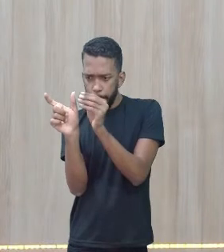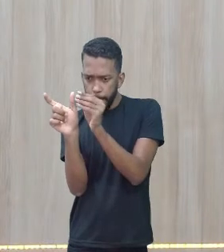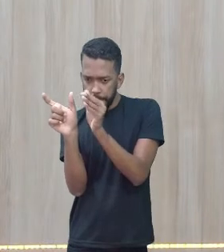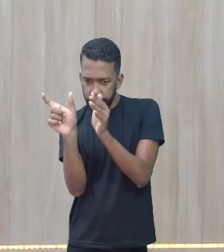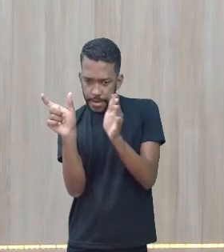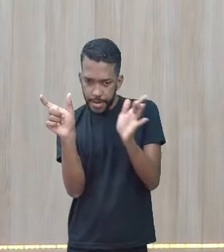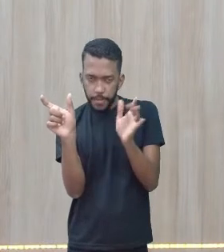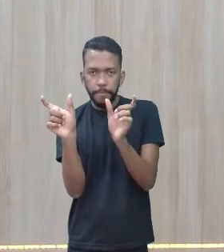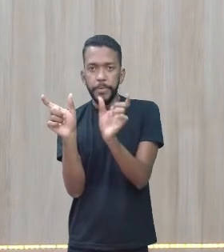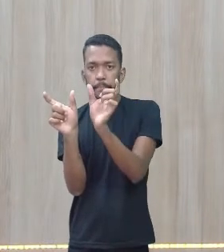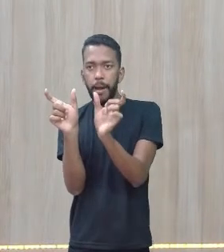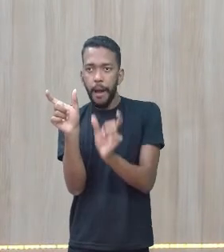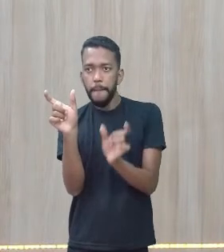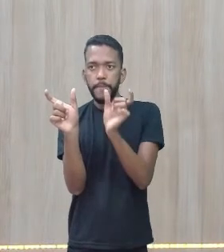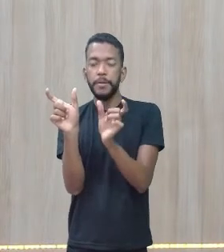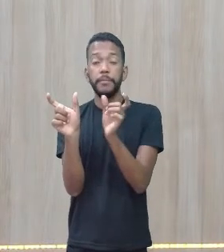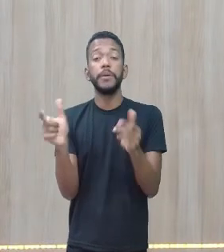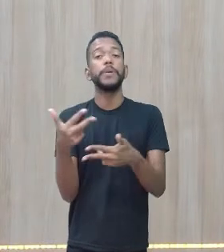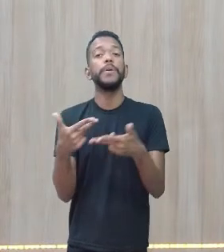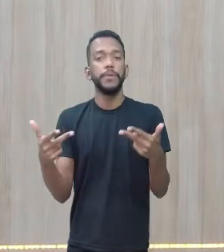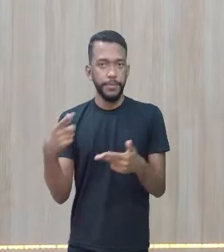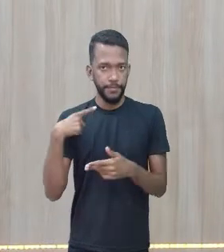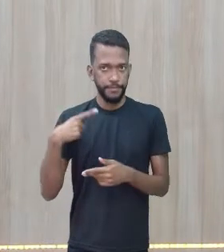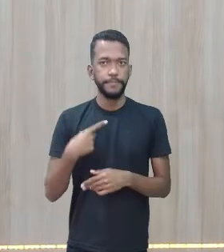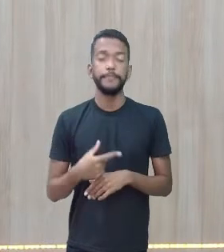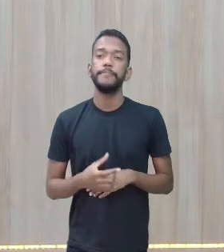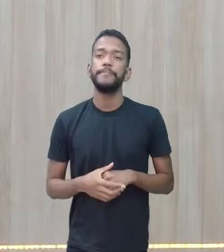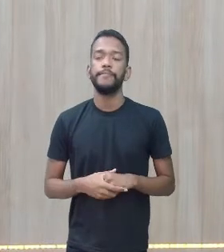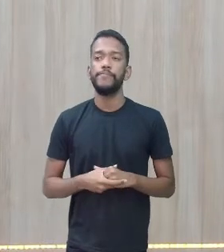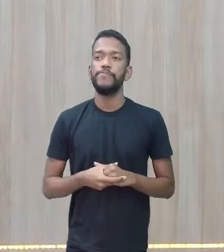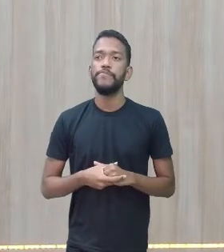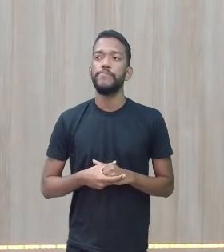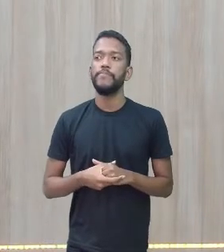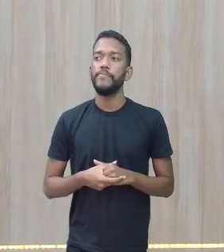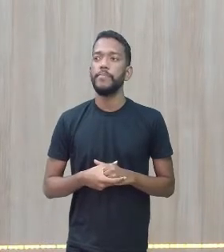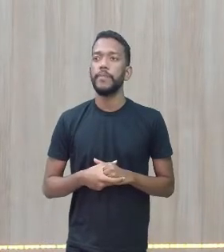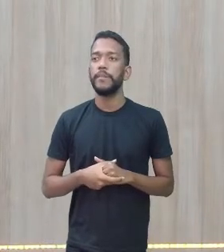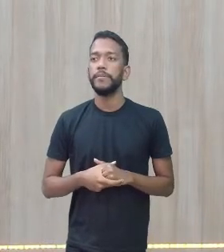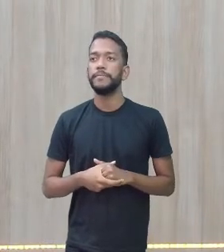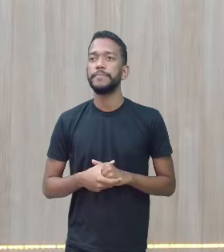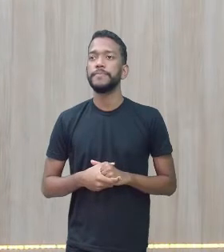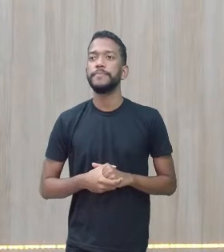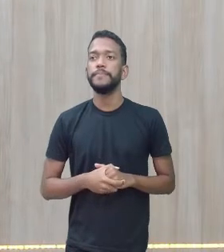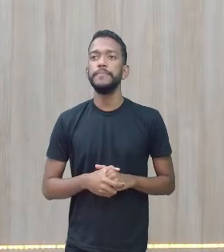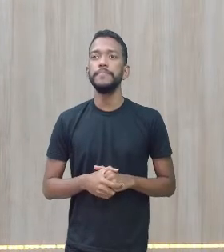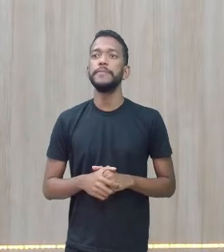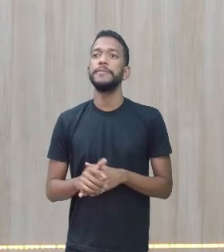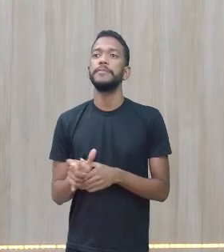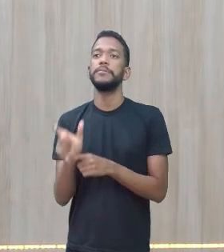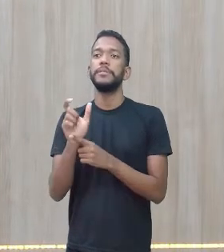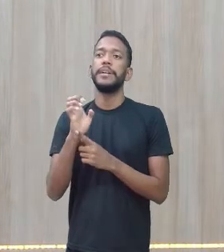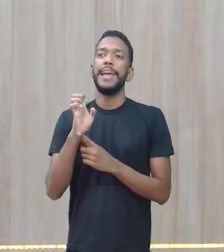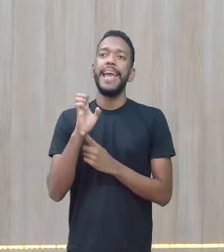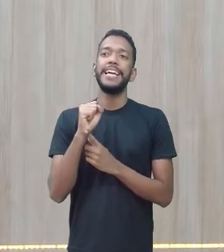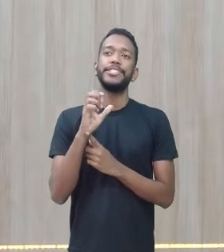nós temos outras palavras. E aí nós temos